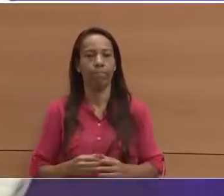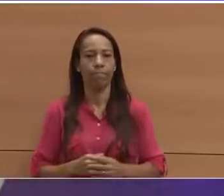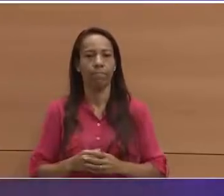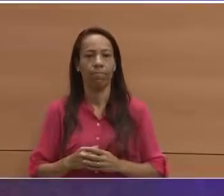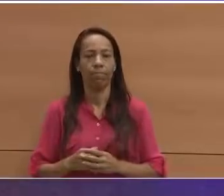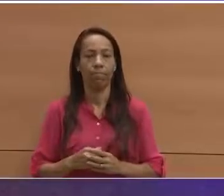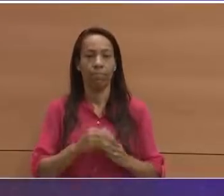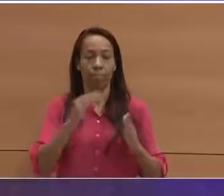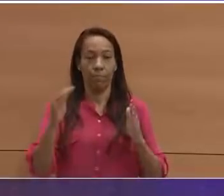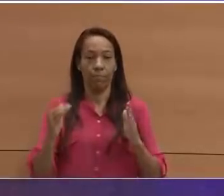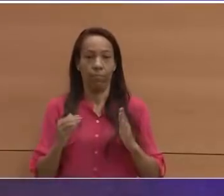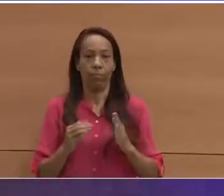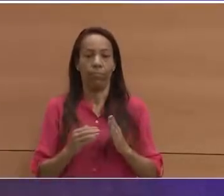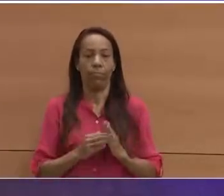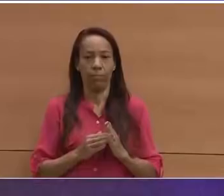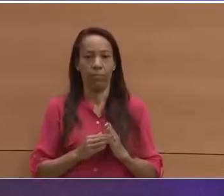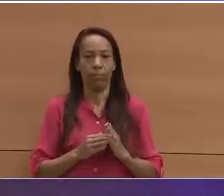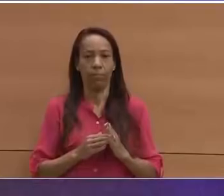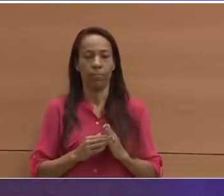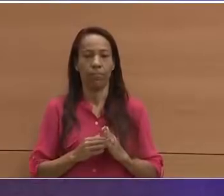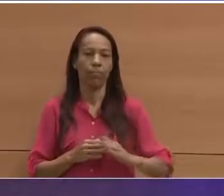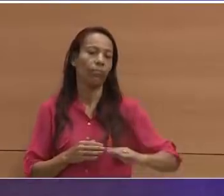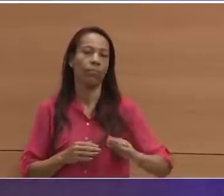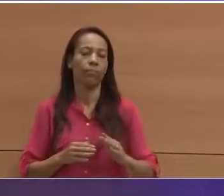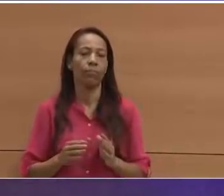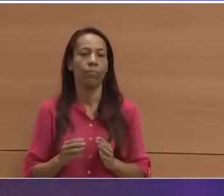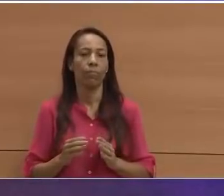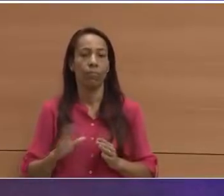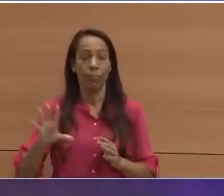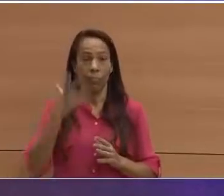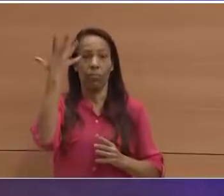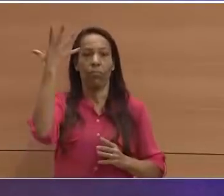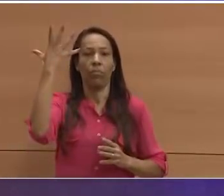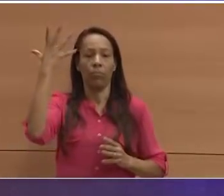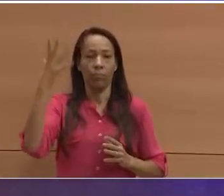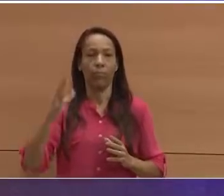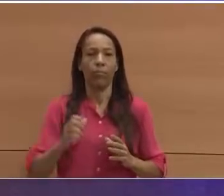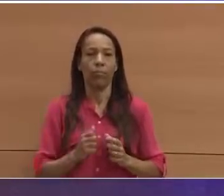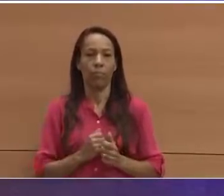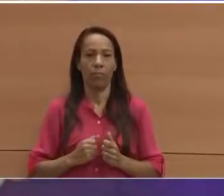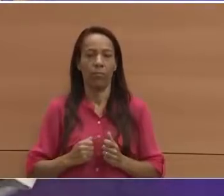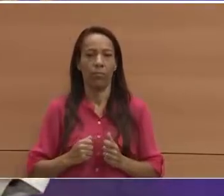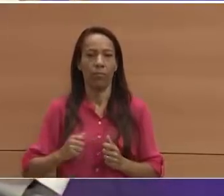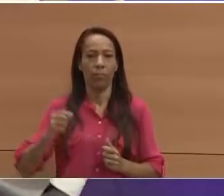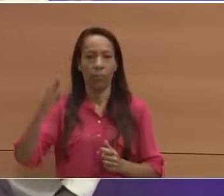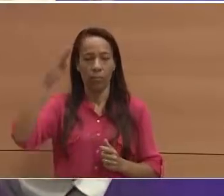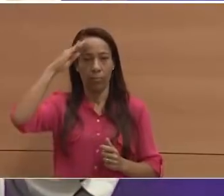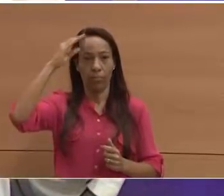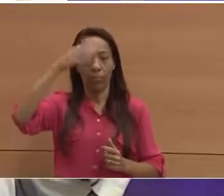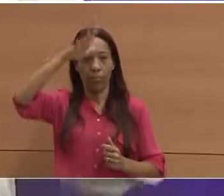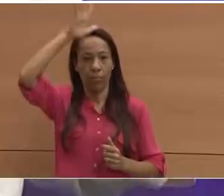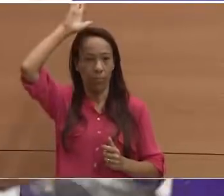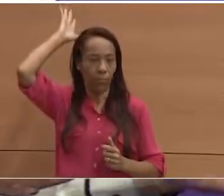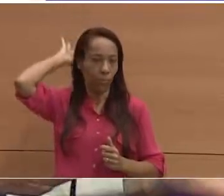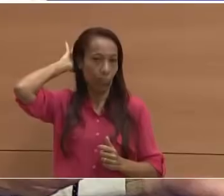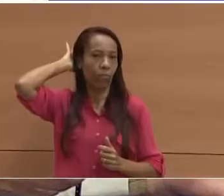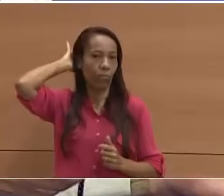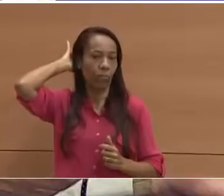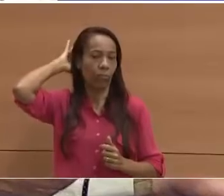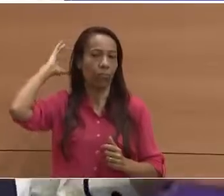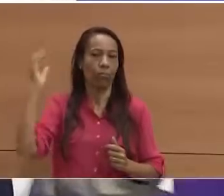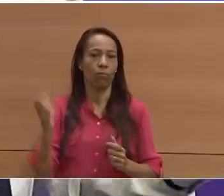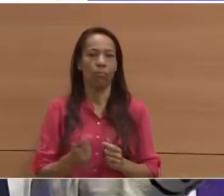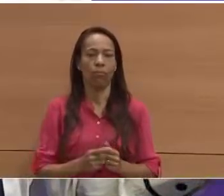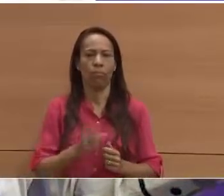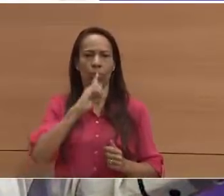reviravolta? O imperador Nero, de repente, e não esperava, mandou prendê-lo